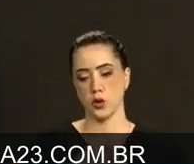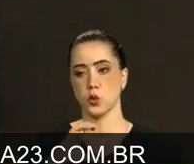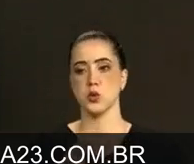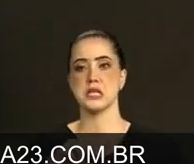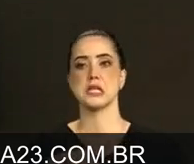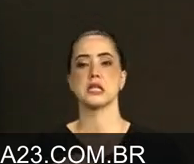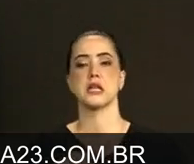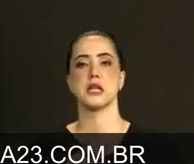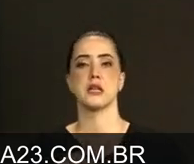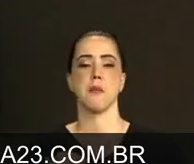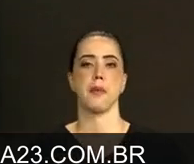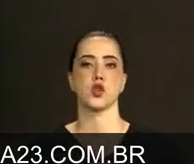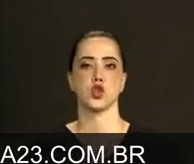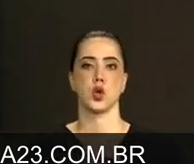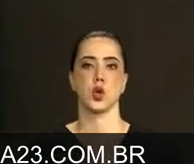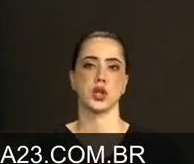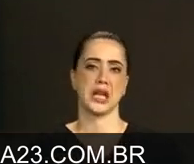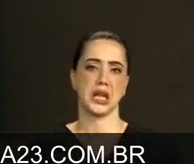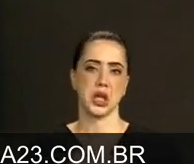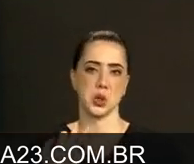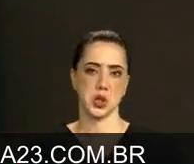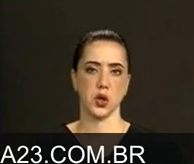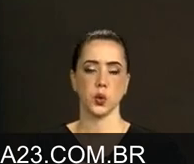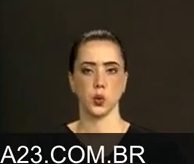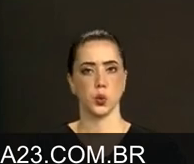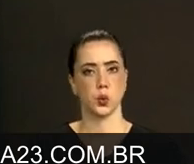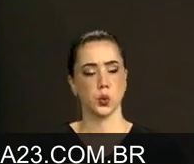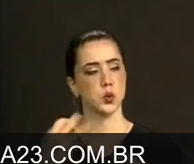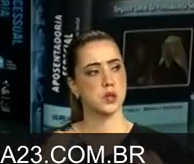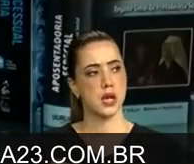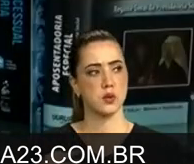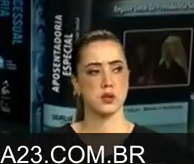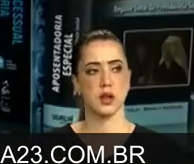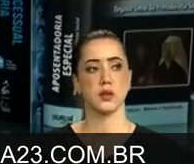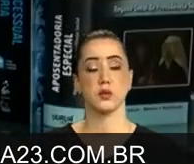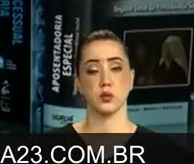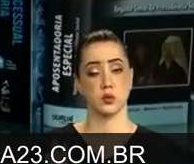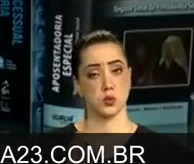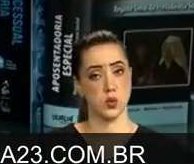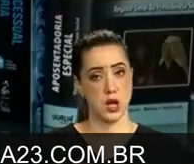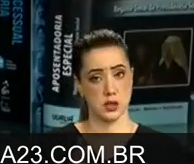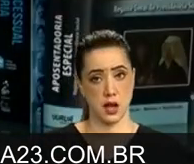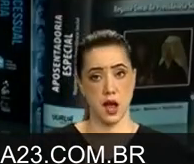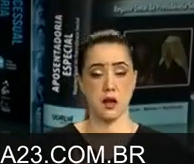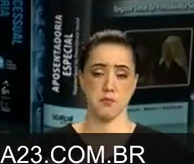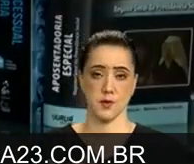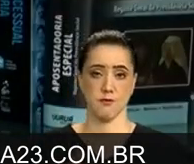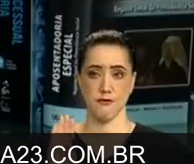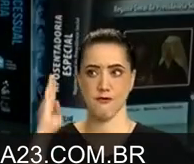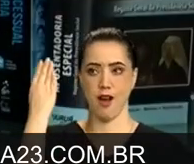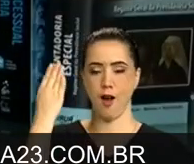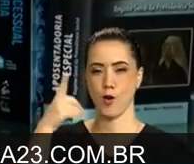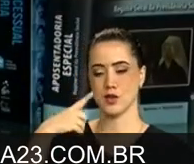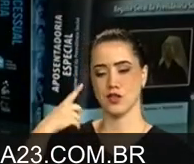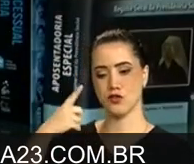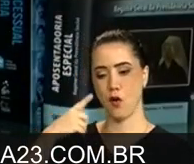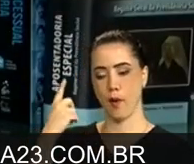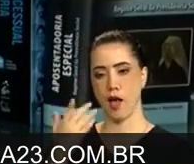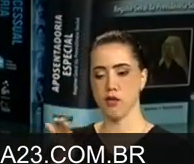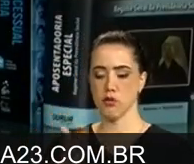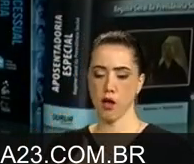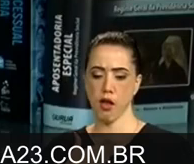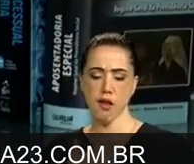da empresa, endereço certinho, tudo isso ele coloca lá no WhatsApp e se passa pelo advogado dizendo assim, ah,